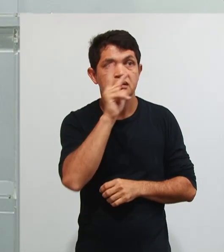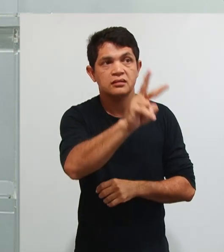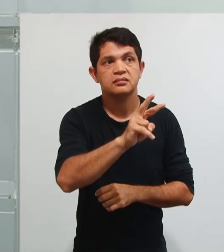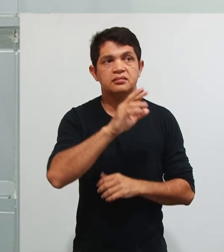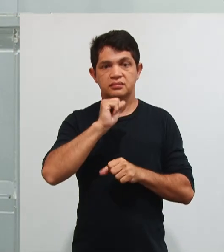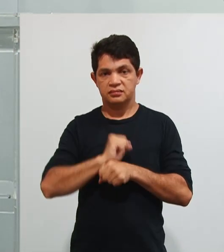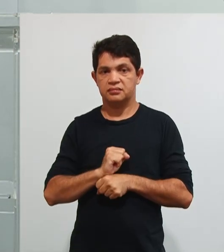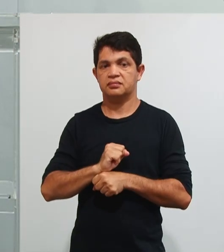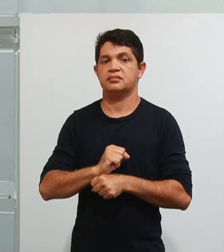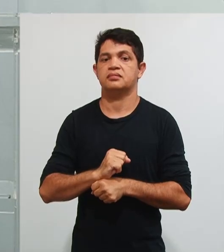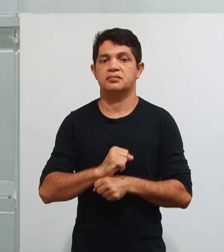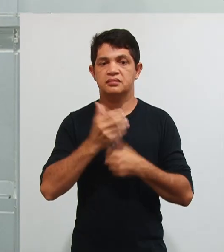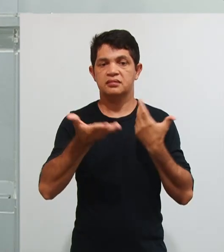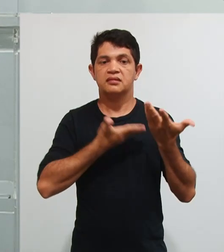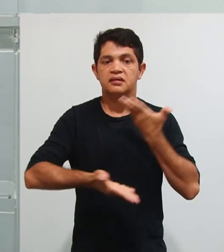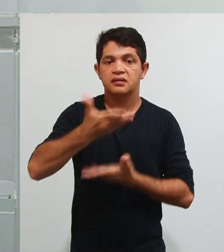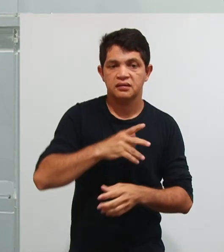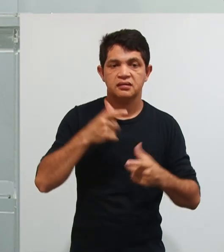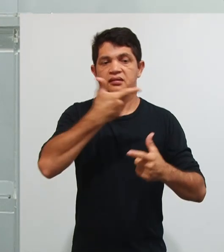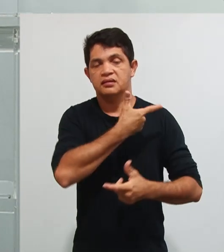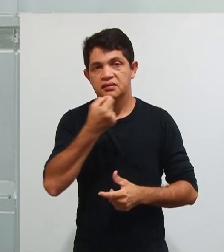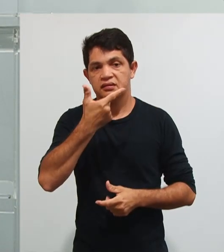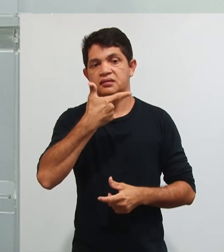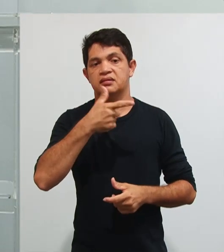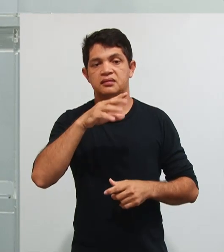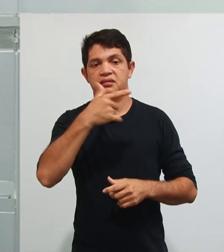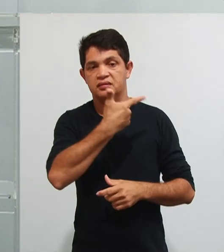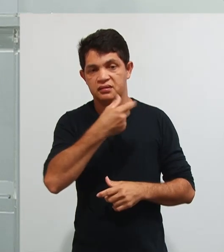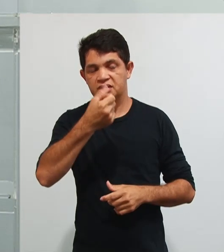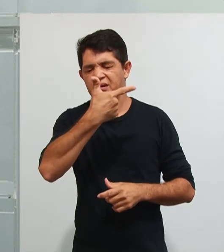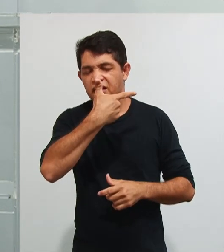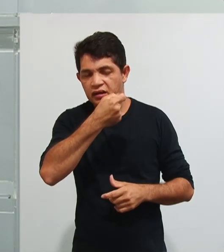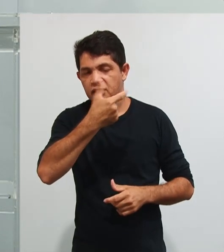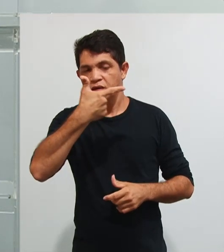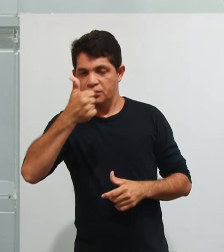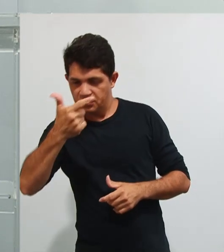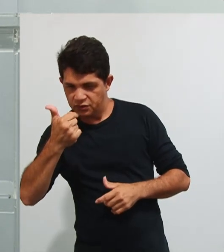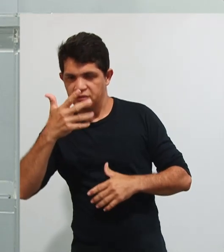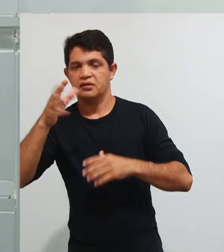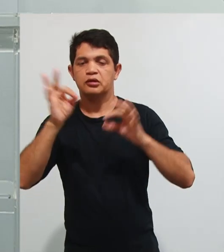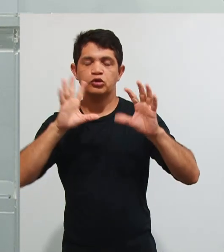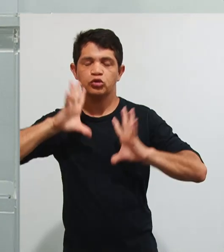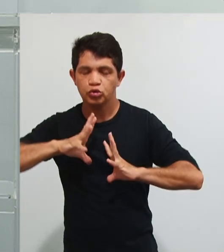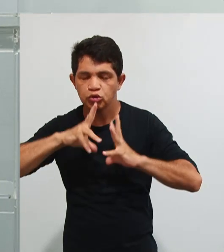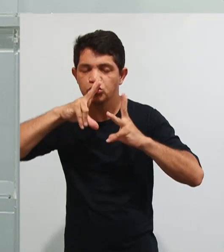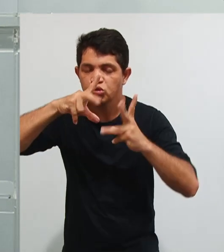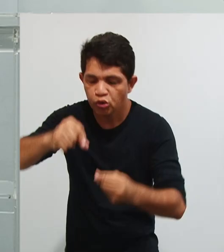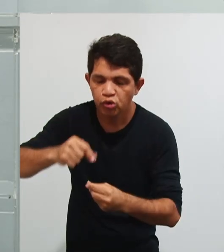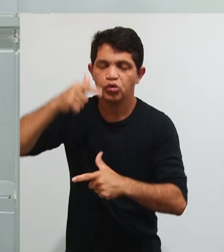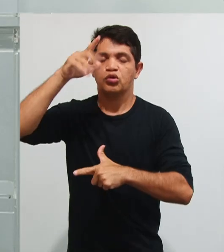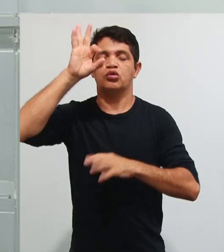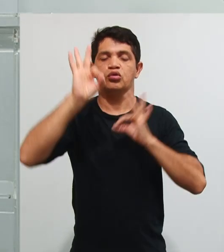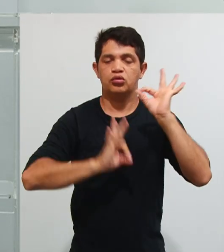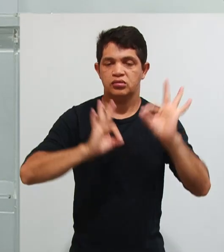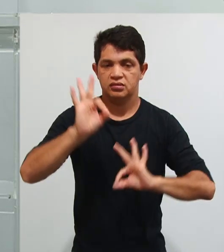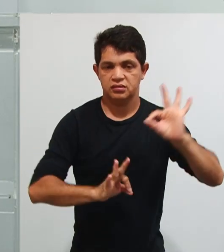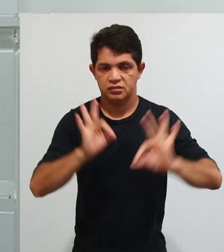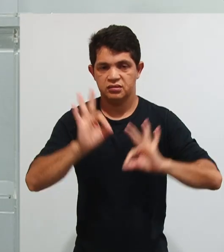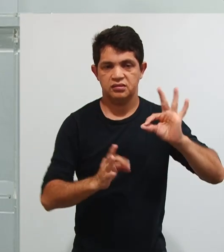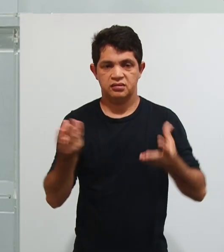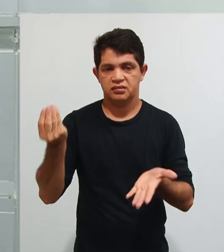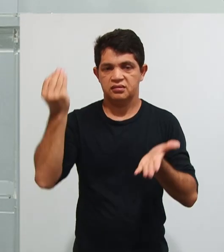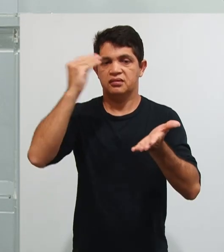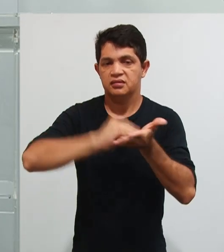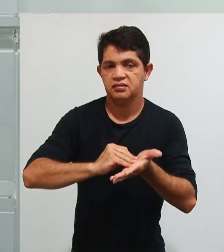Falcone. Falcone disse uma vez, em 2012, que toda a organização tem um mapa